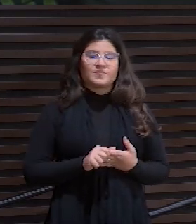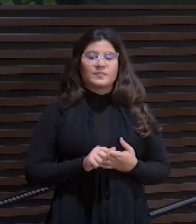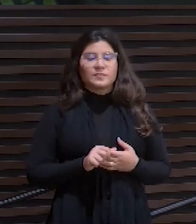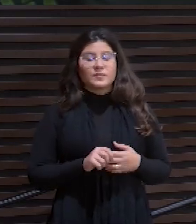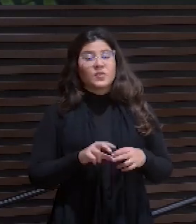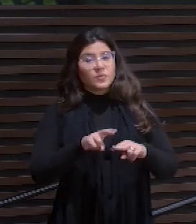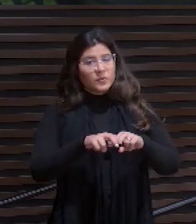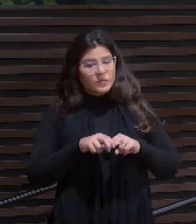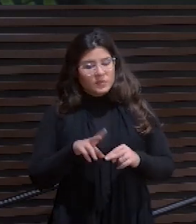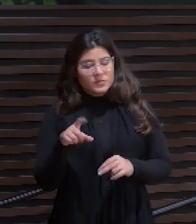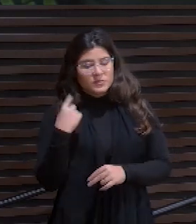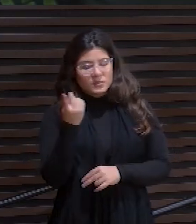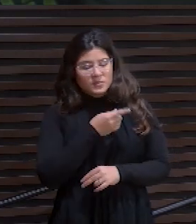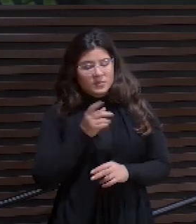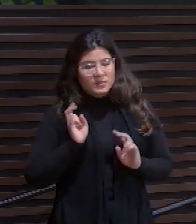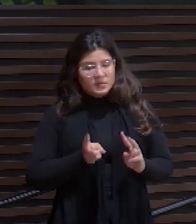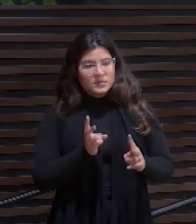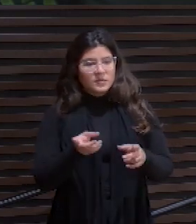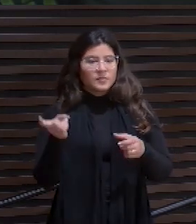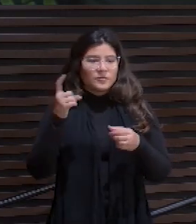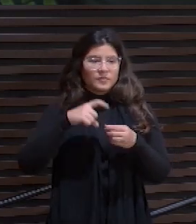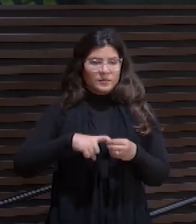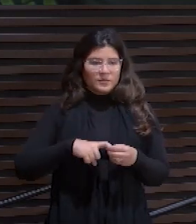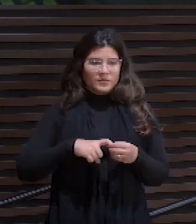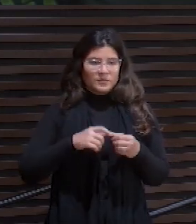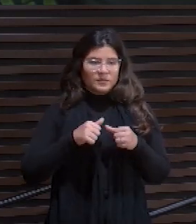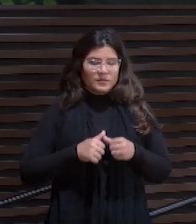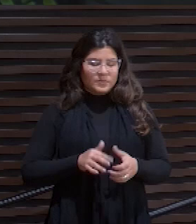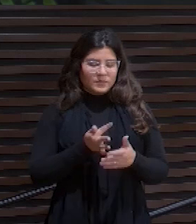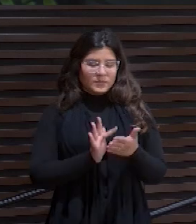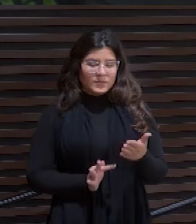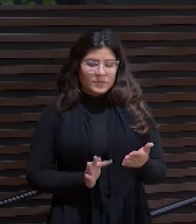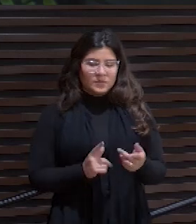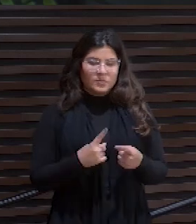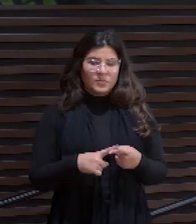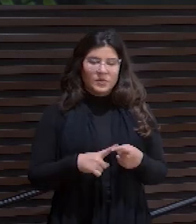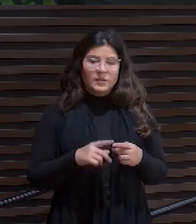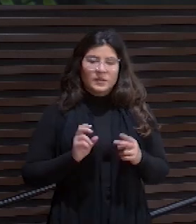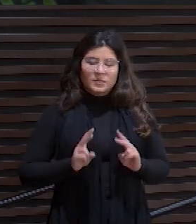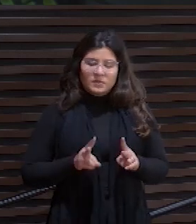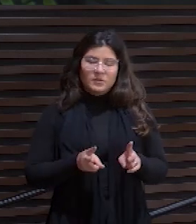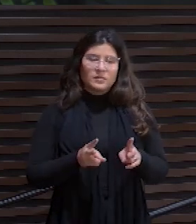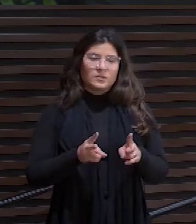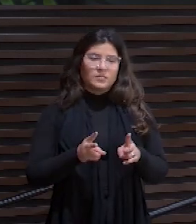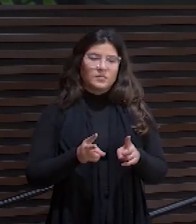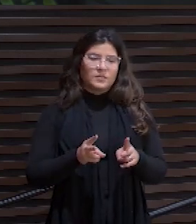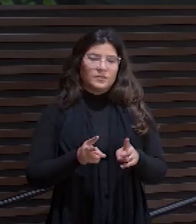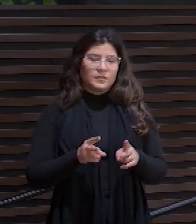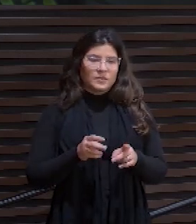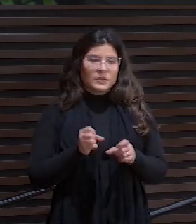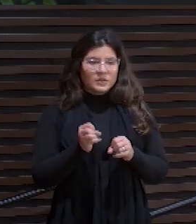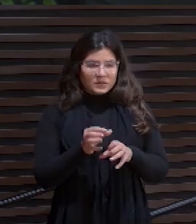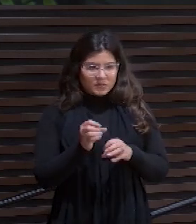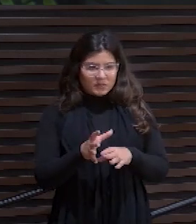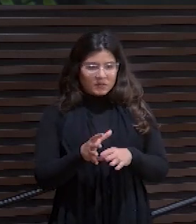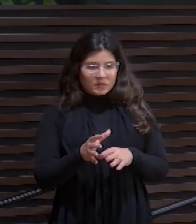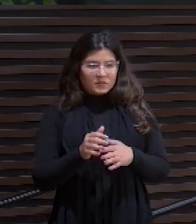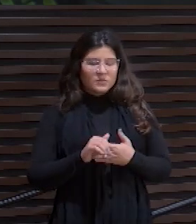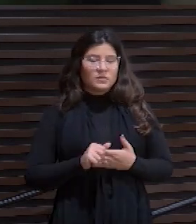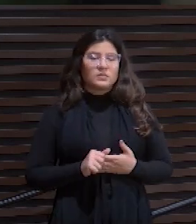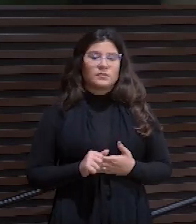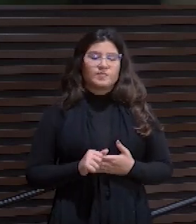nesse texto. Nós sabemos que ele é inesgotável e pela graça de Deus hoje nós meditaremos de novo